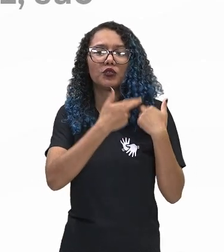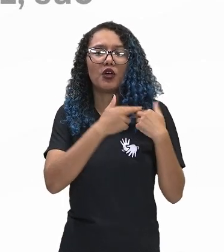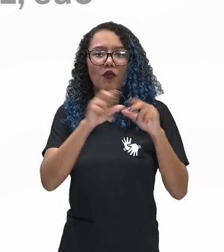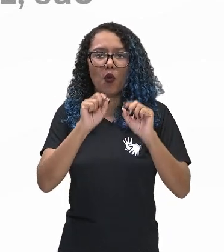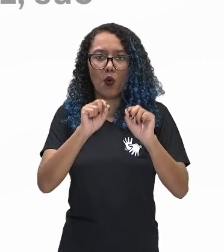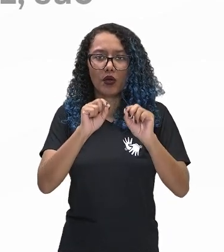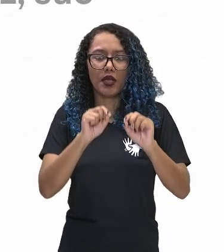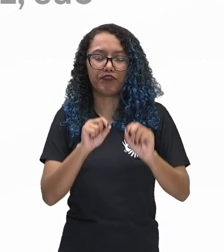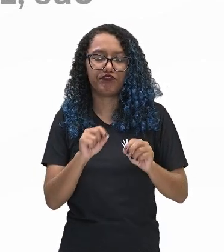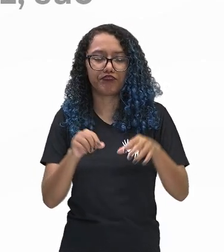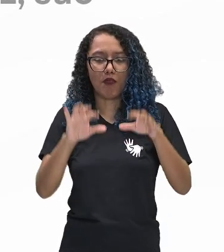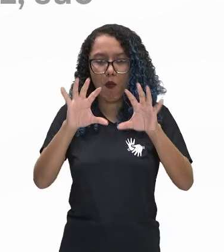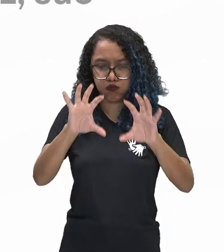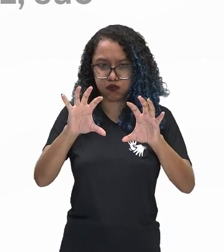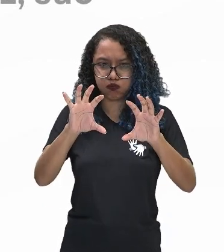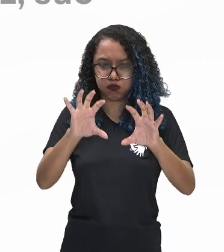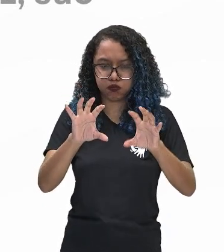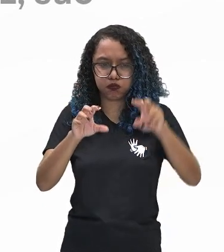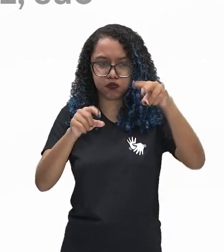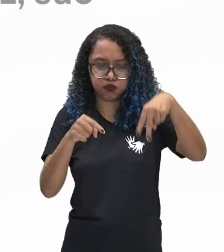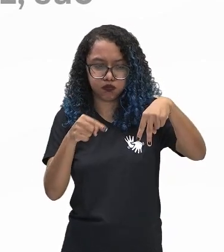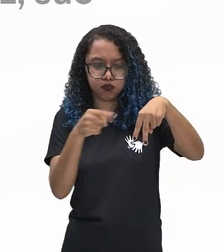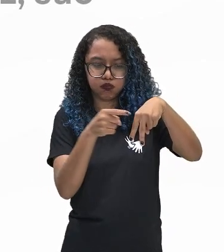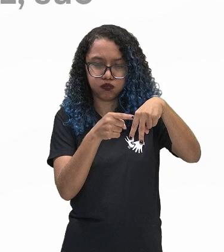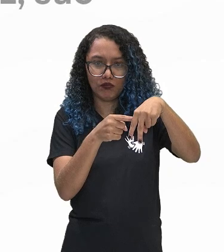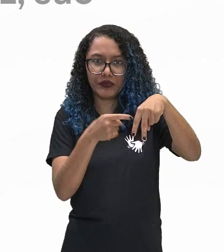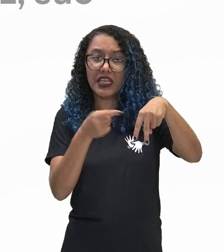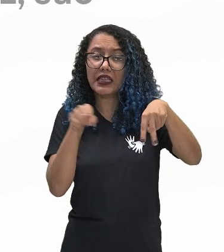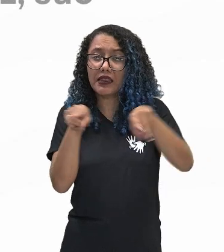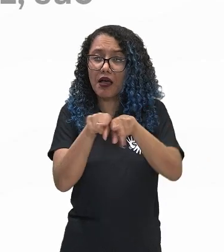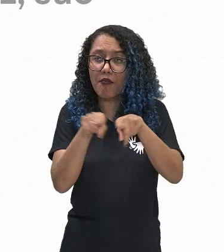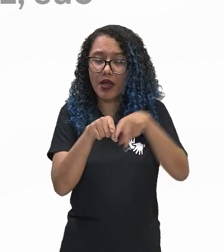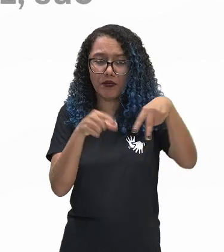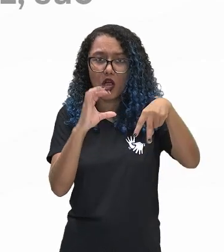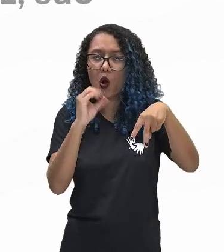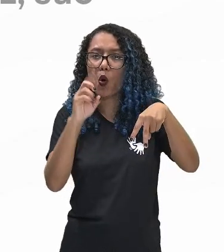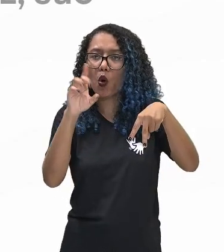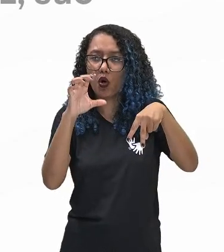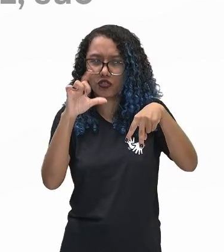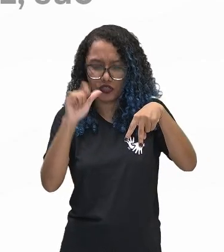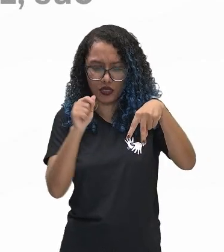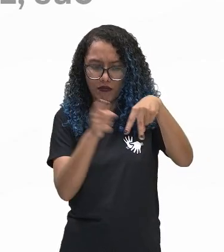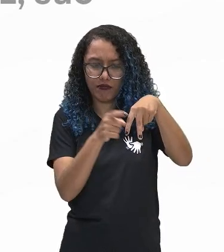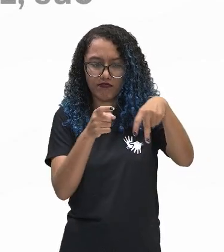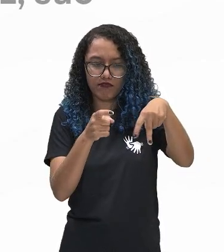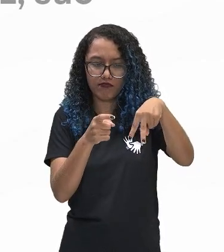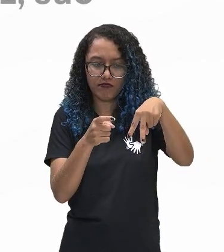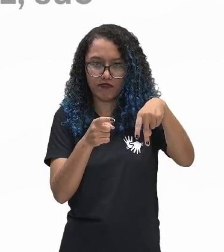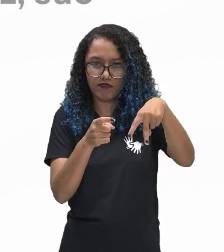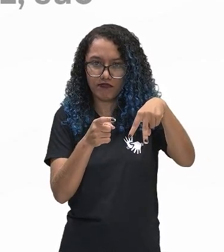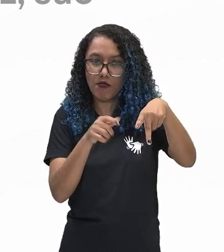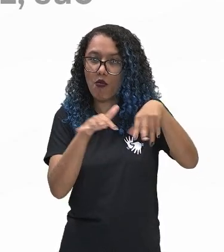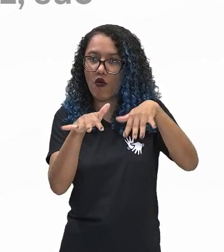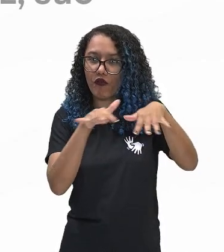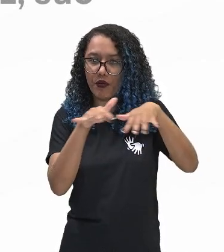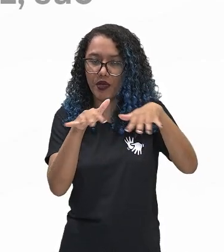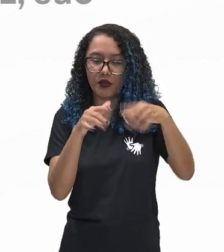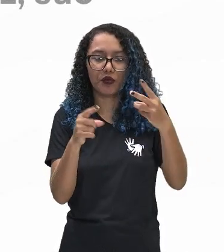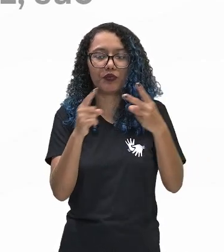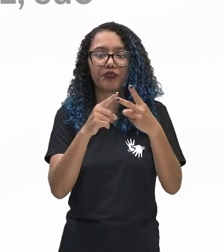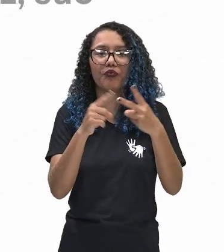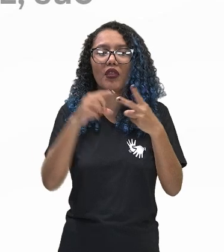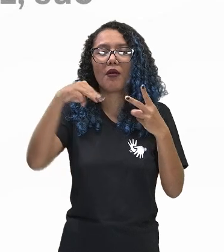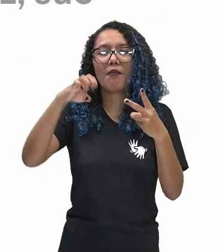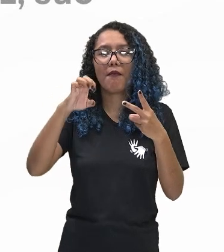quadril e pela rotação lateral da coxa o glúteo médio e o glúteo